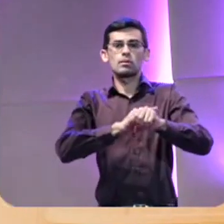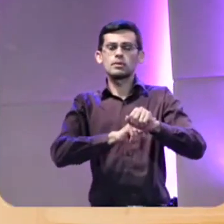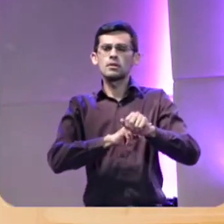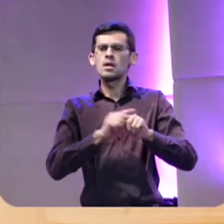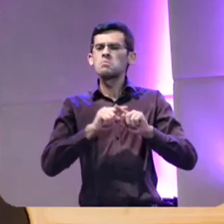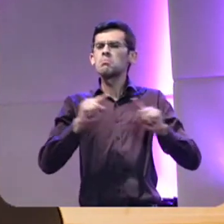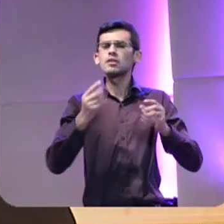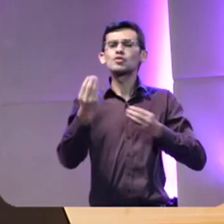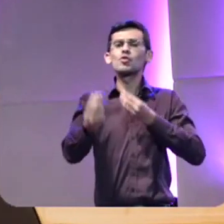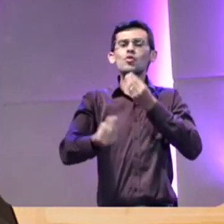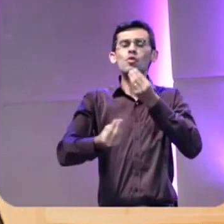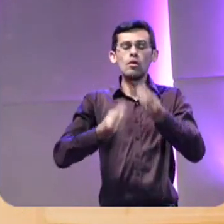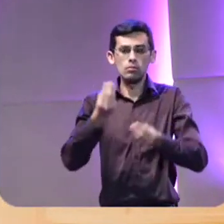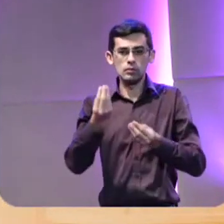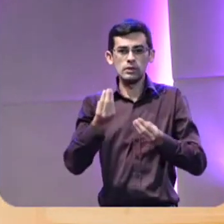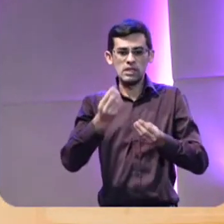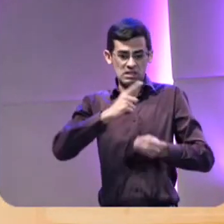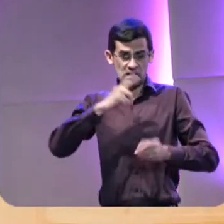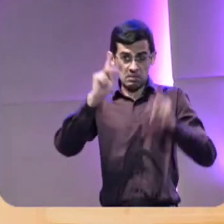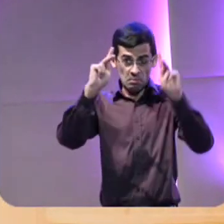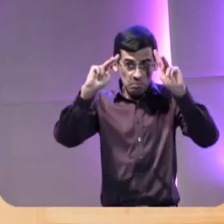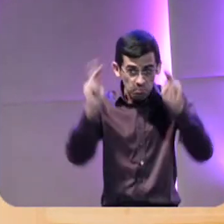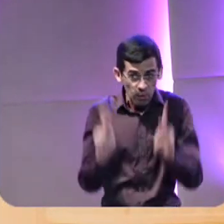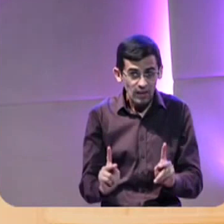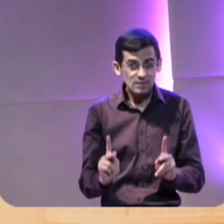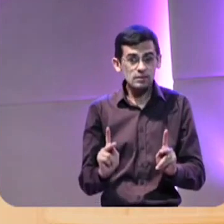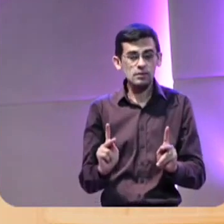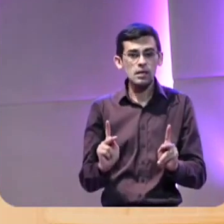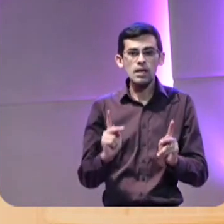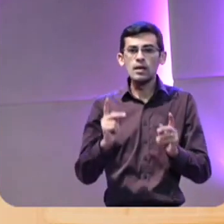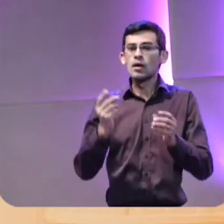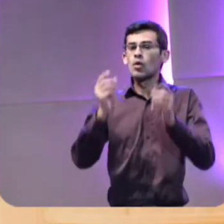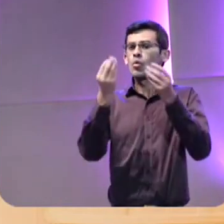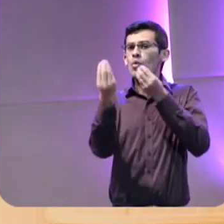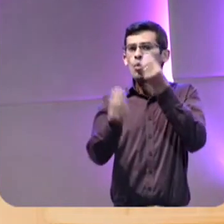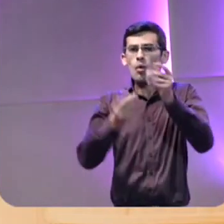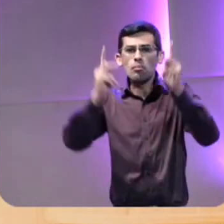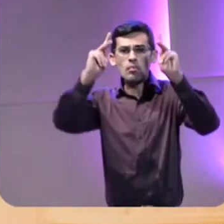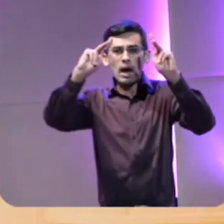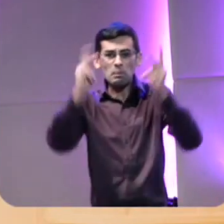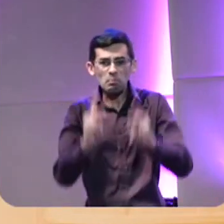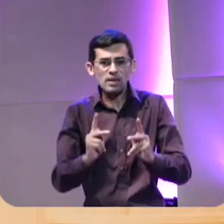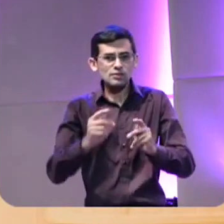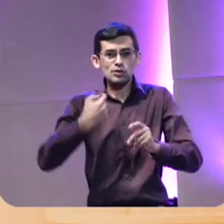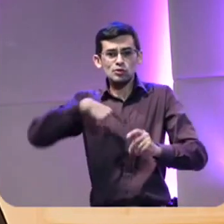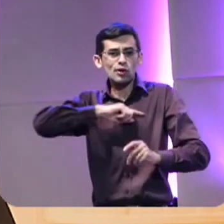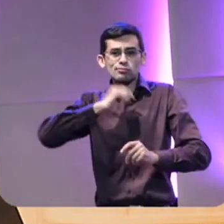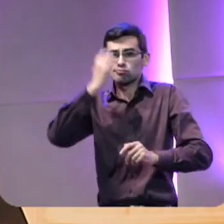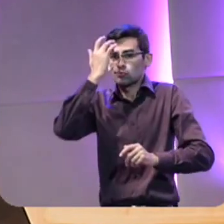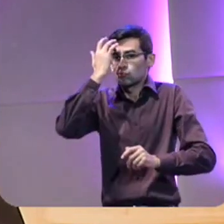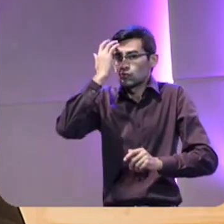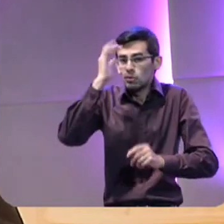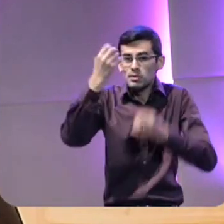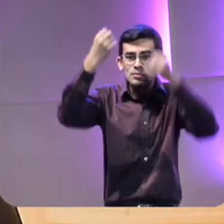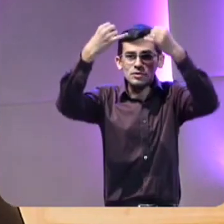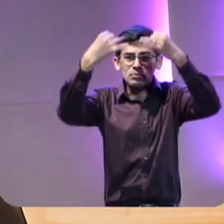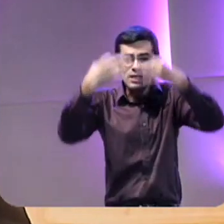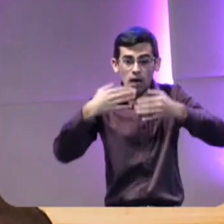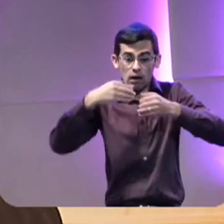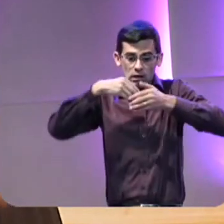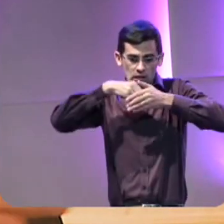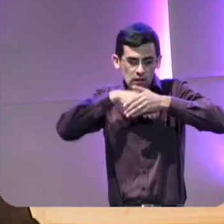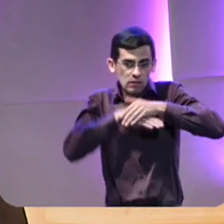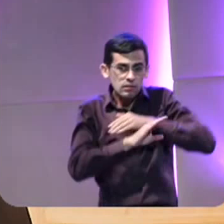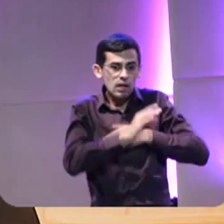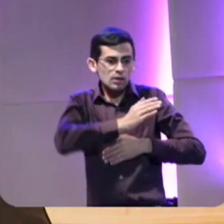é que nós podemos estar em paz? Como é que essa paz transcendente pode